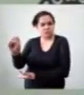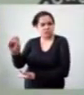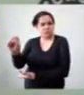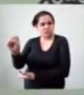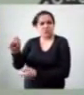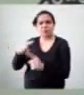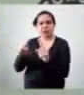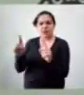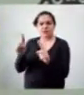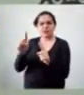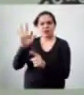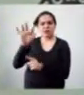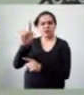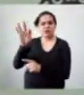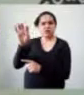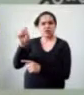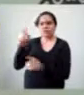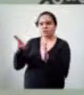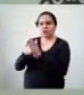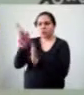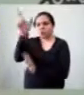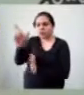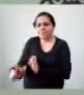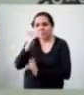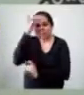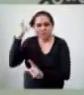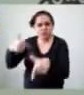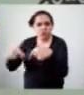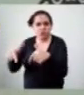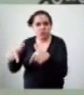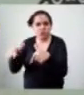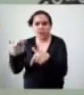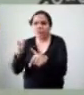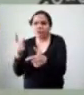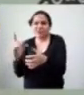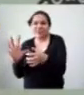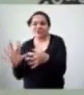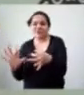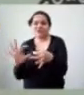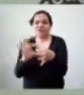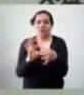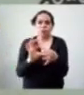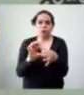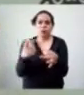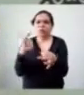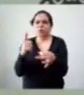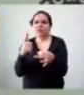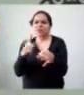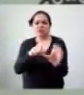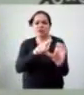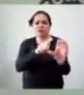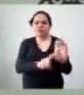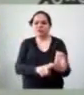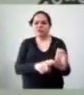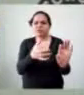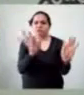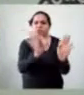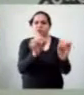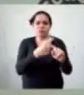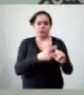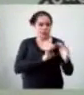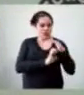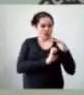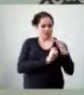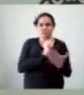patrimônio individual do trabalhador, que não se vincula absolutamente com déficit previdenciário que se